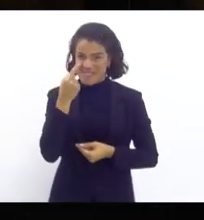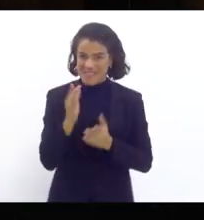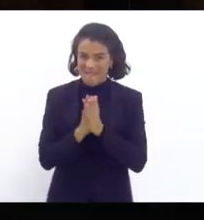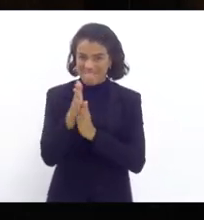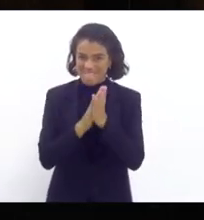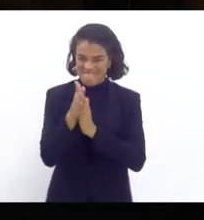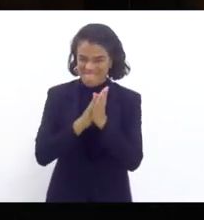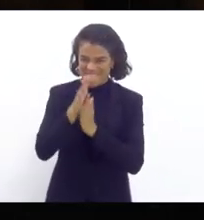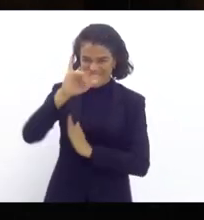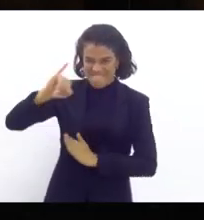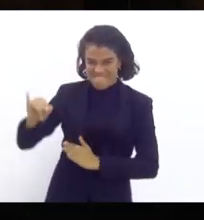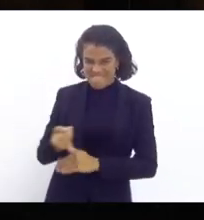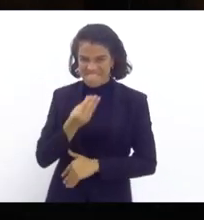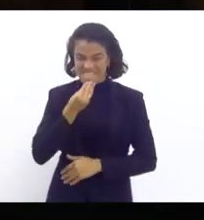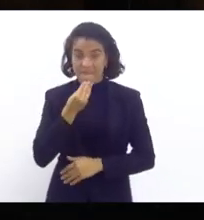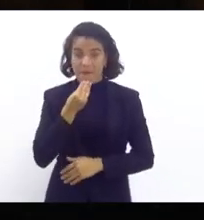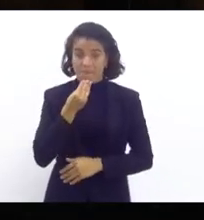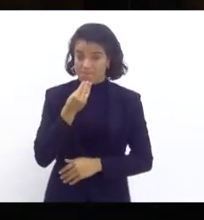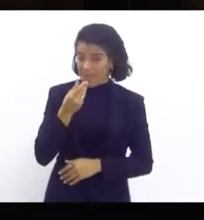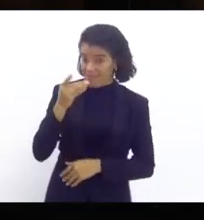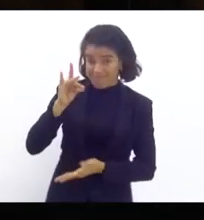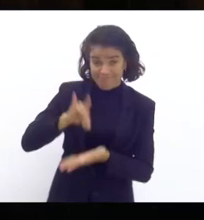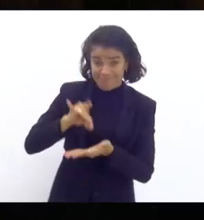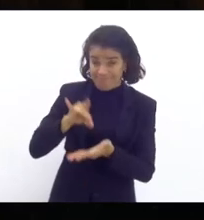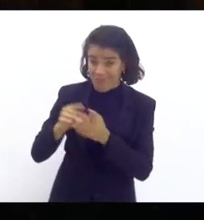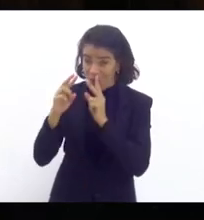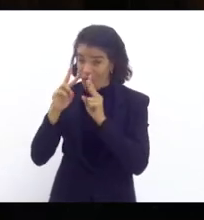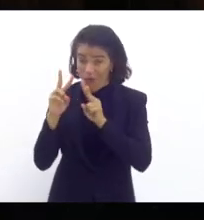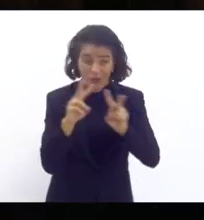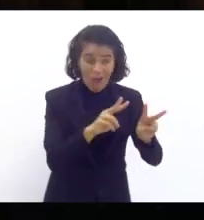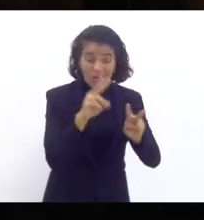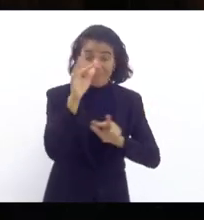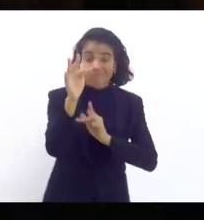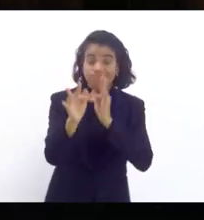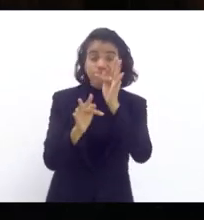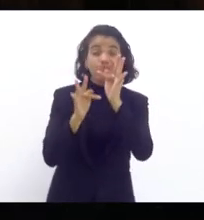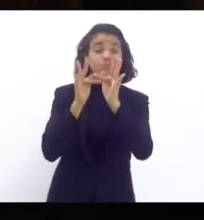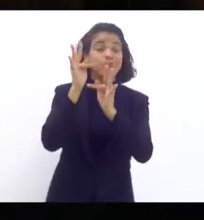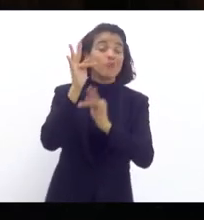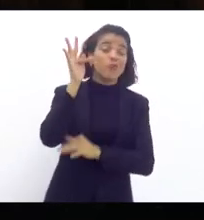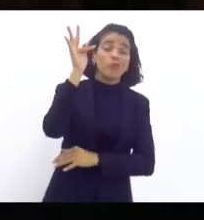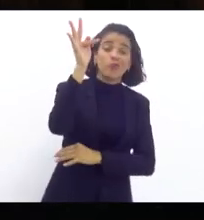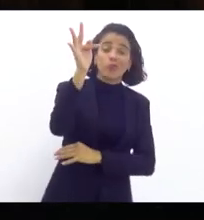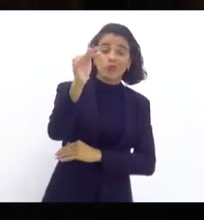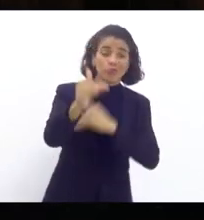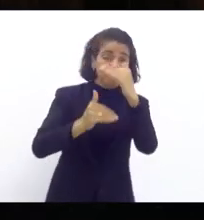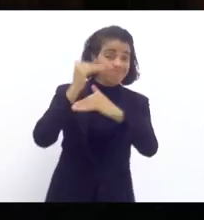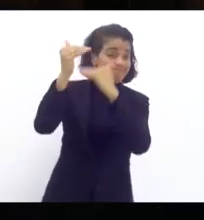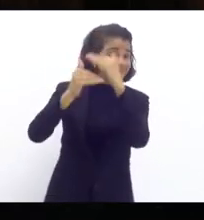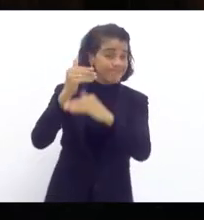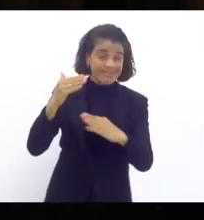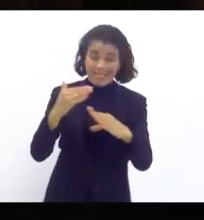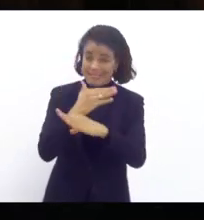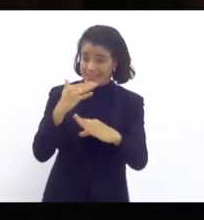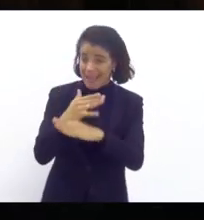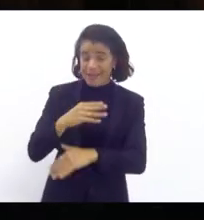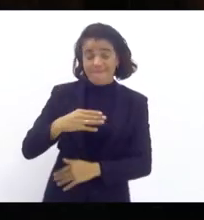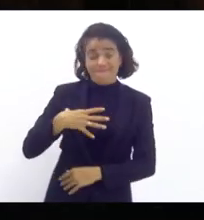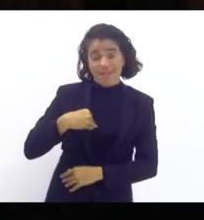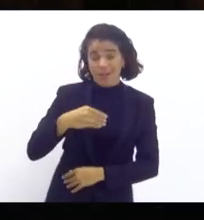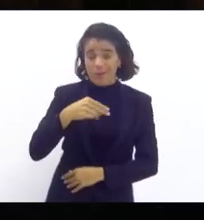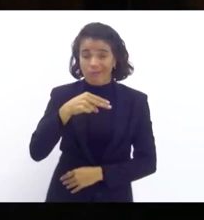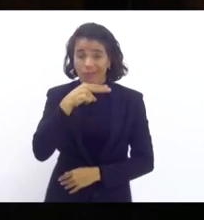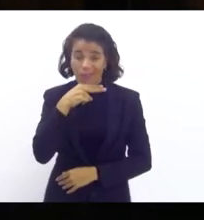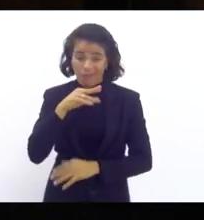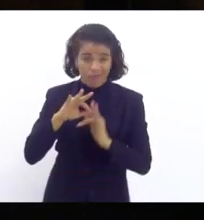alguma vantagem, mas que não estão olhando para o futuro da sua própria cidade, dos seus filhos, dos seus netos e dos